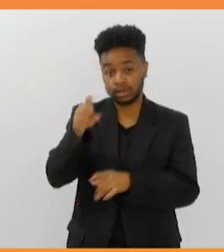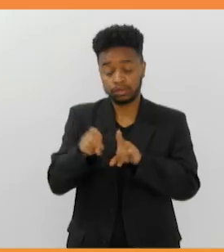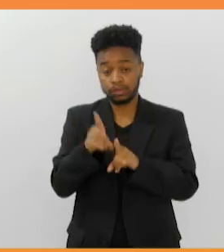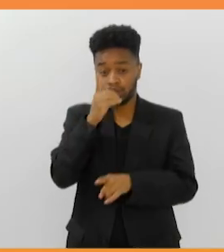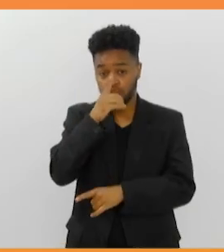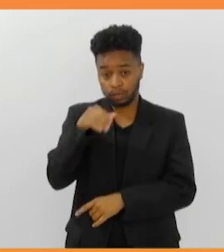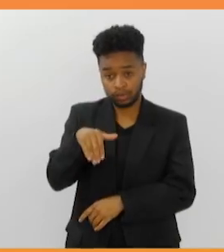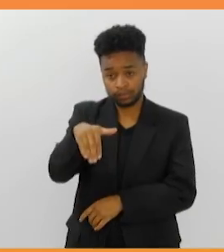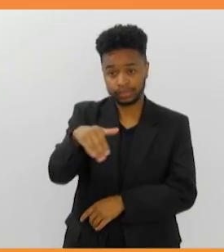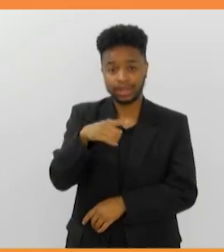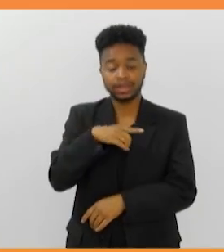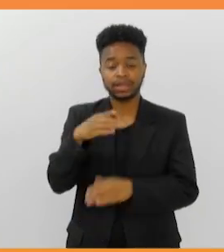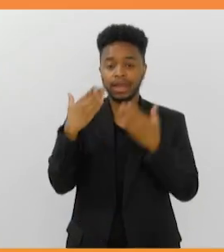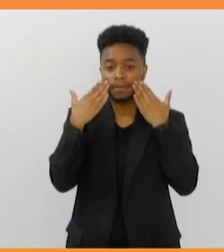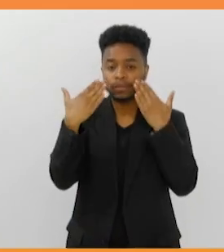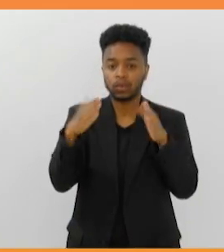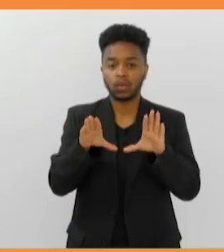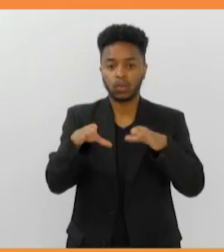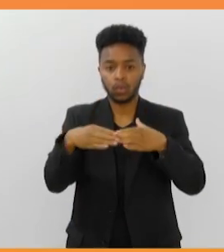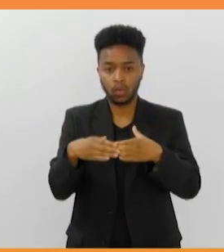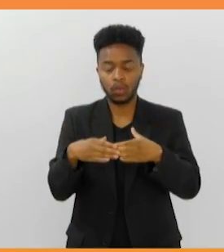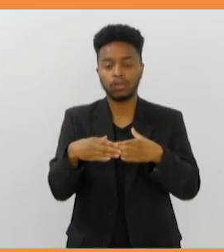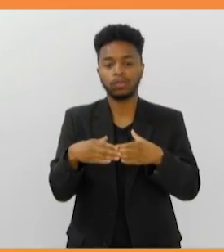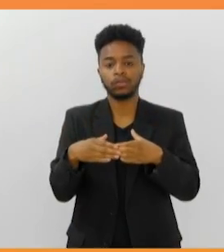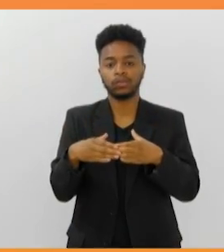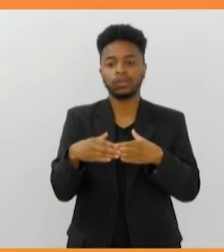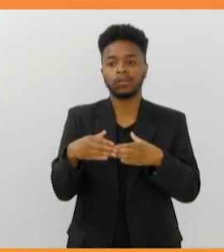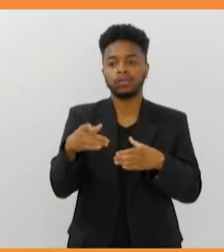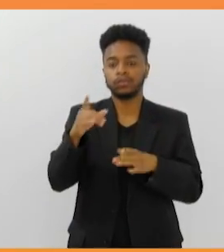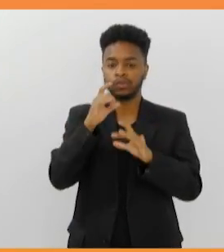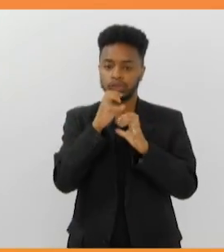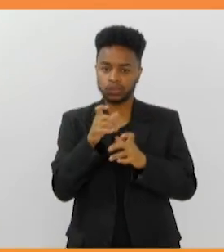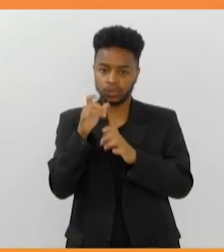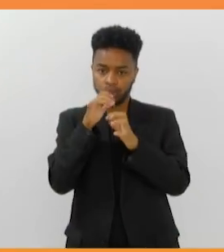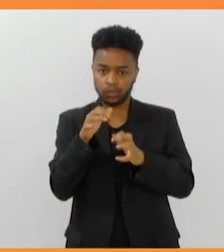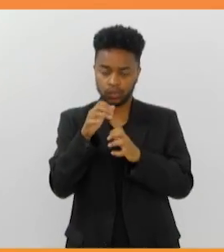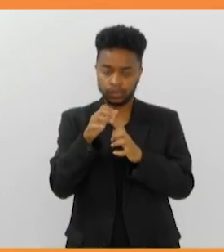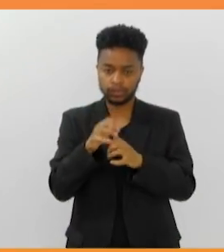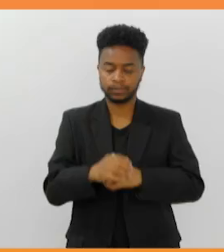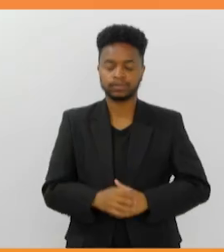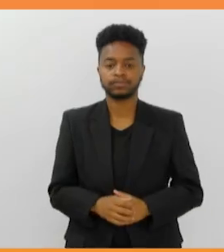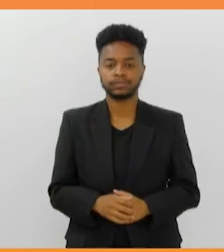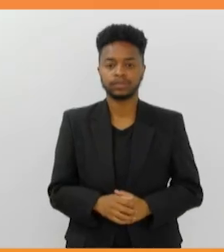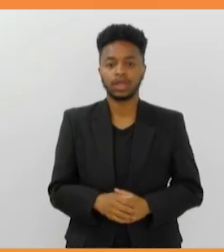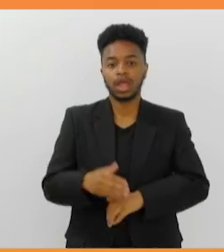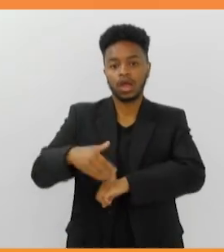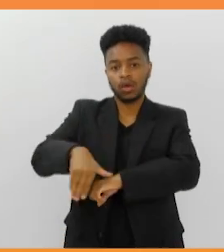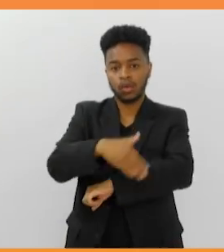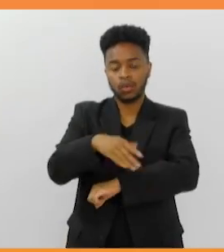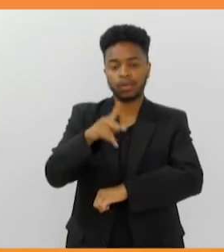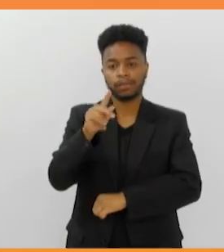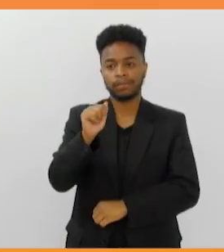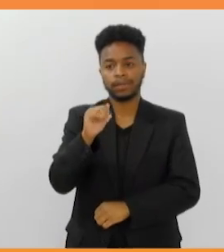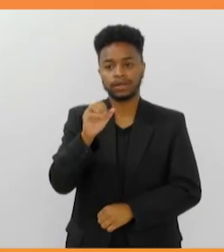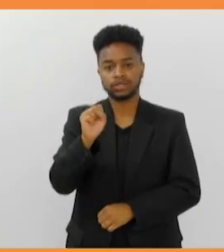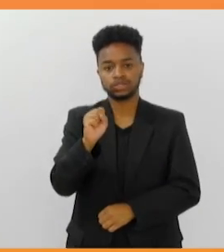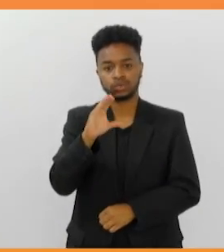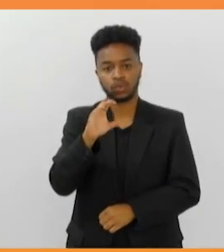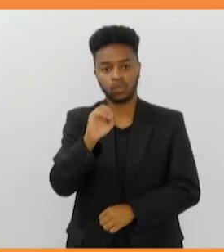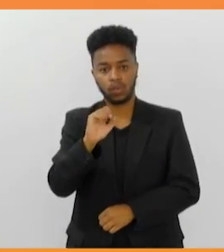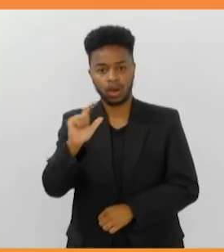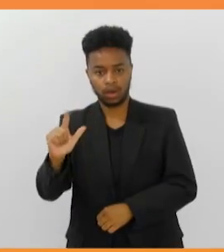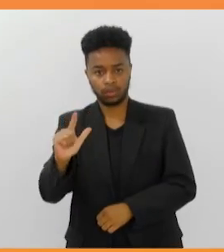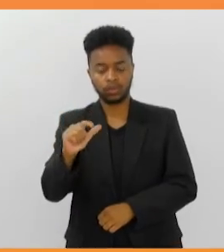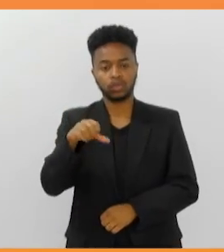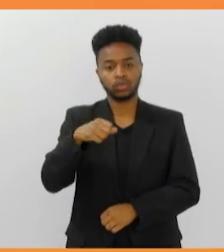domingo, tem a apresentação do grupo Imudara Quinteto, com o saxofonista Rafael Radamés, na Rua Pascoal Carlos Magno, 92,